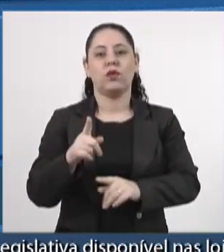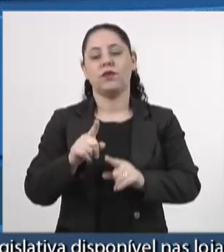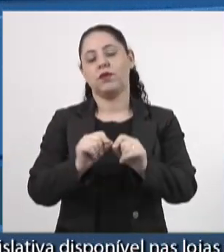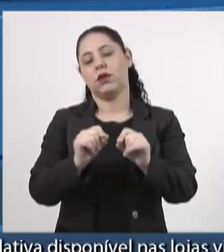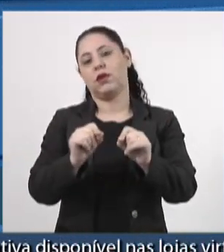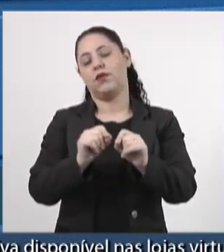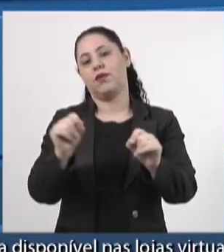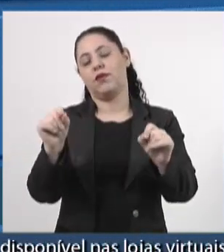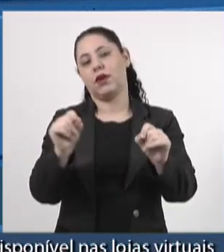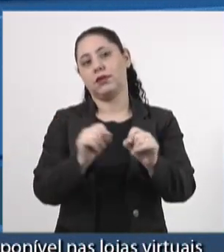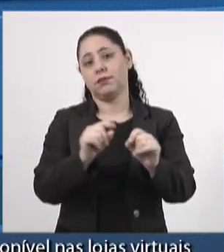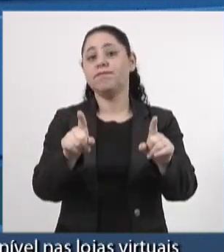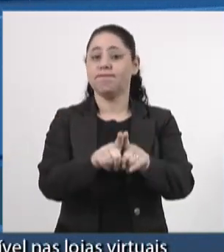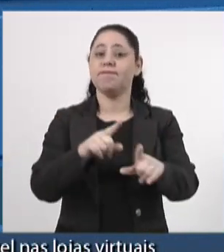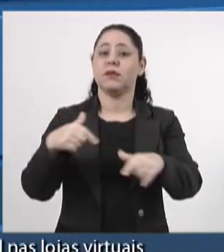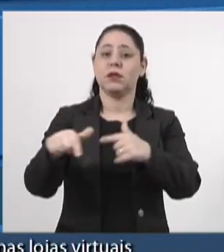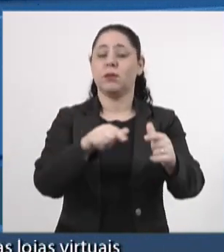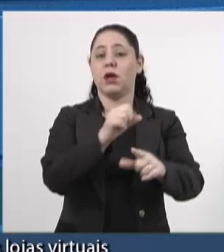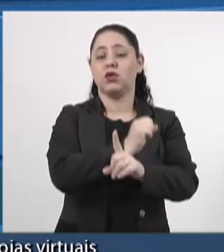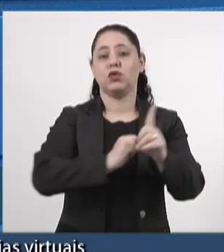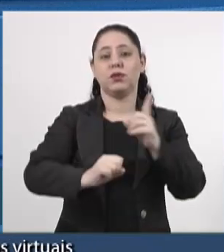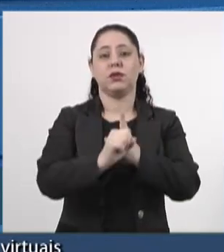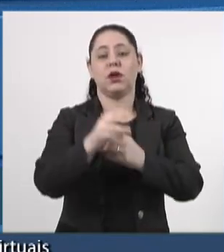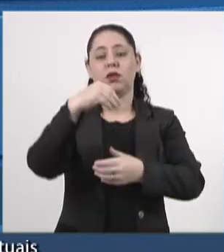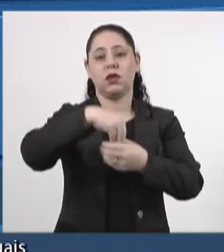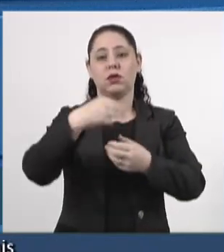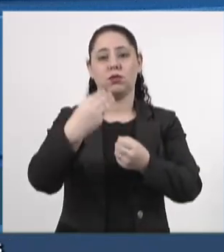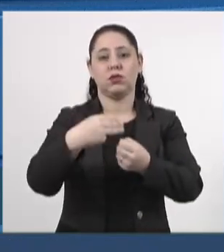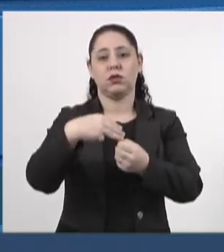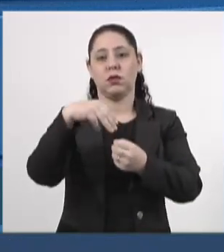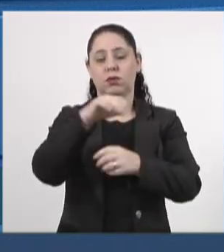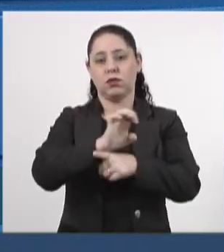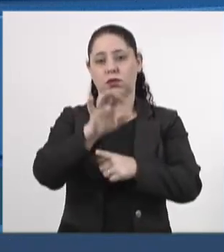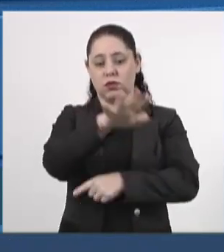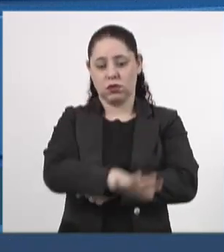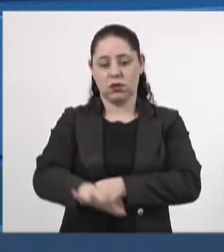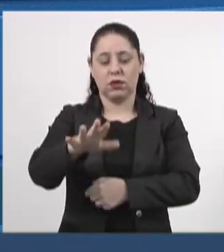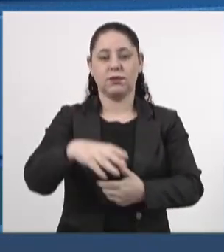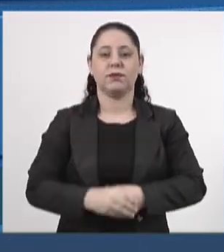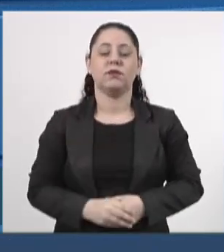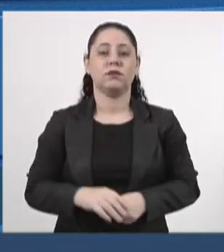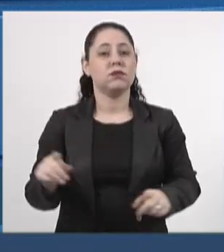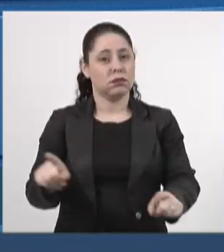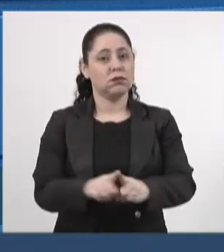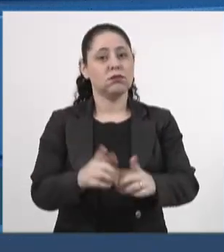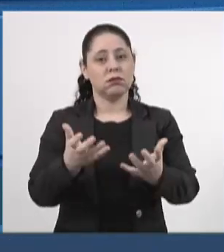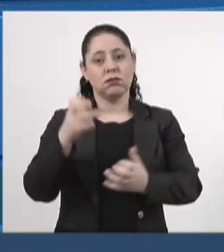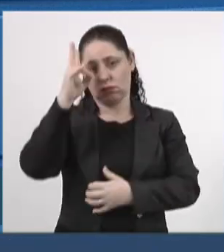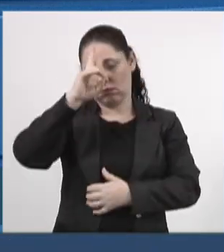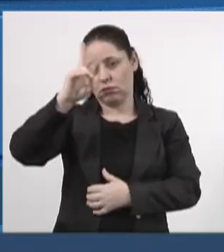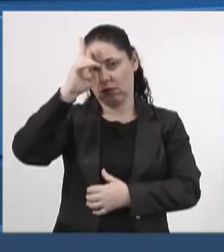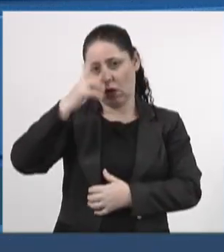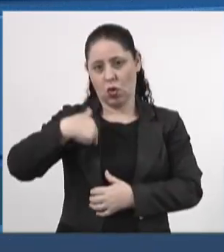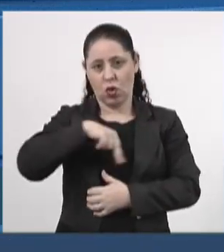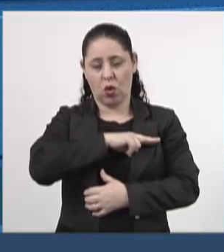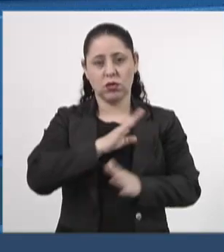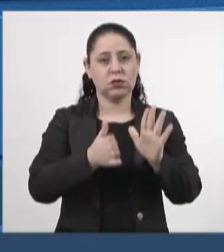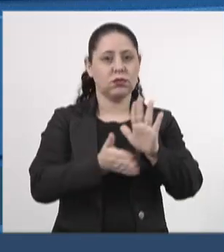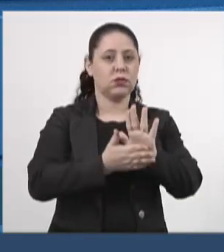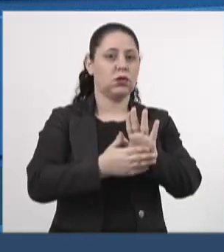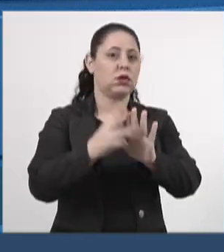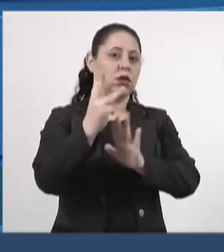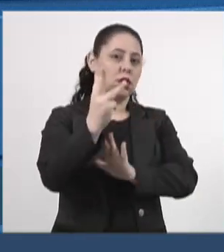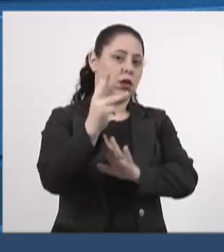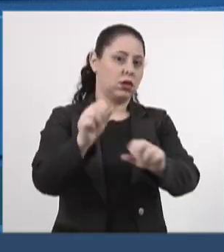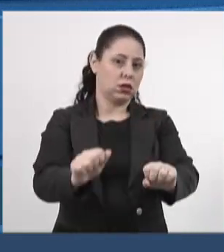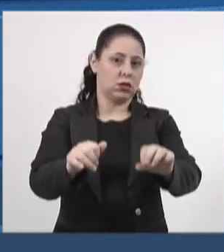que realizam importante trabalho social nos municípios do Estado. Presidente, além disso, queria lembrar que nós estamos propondo